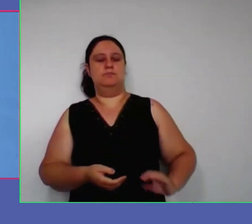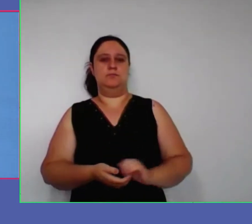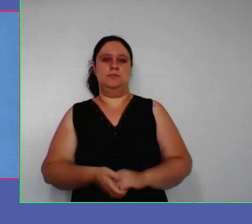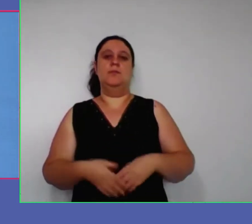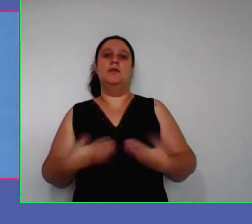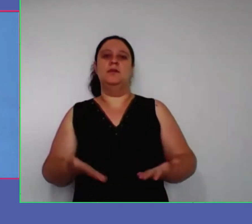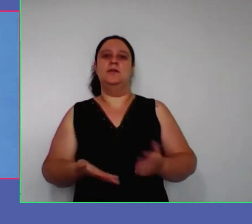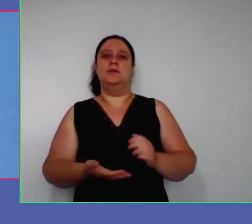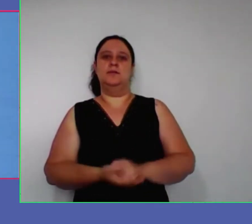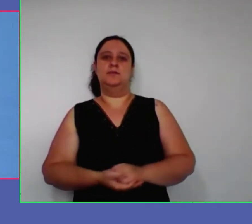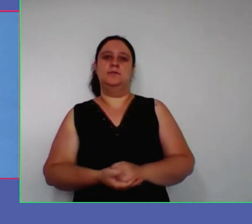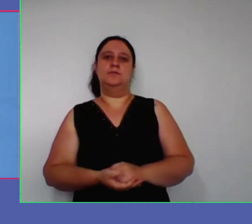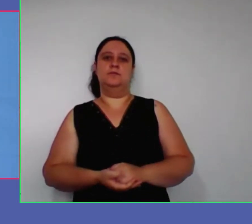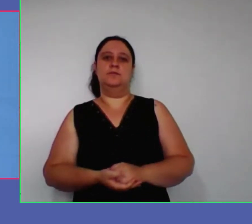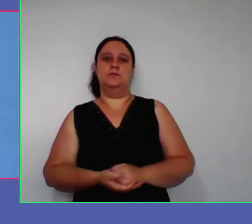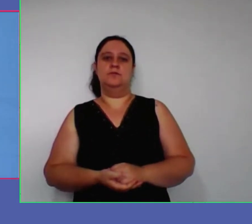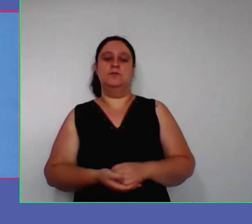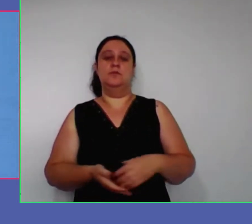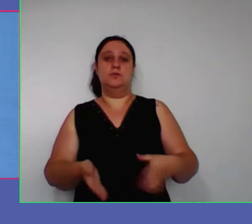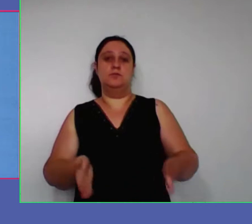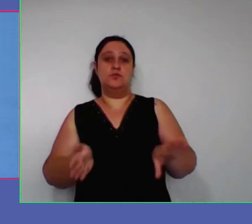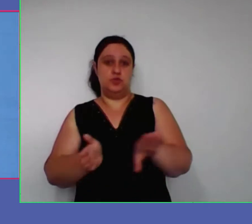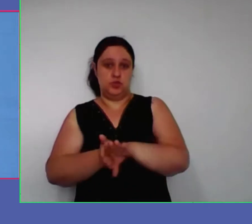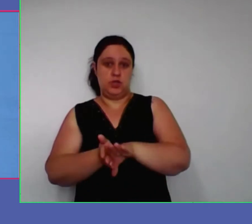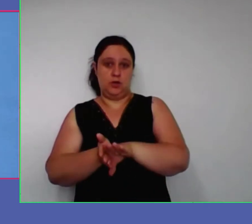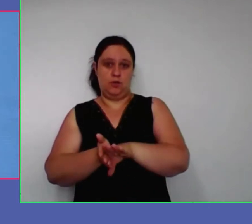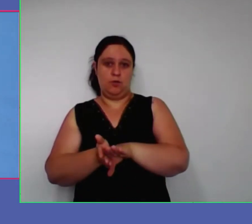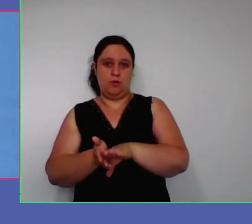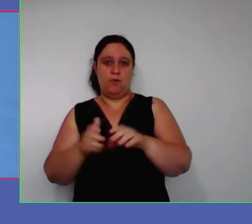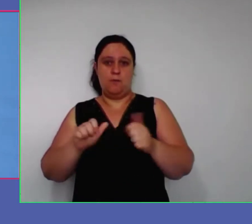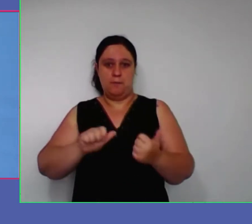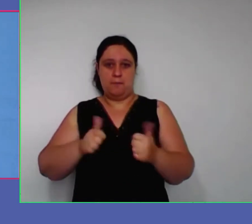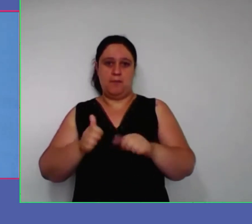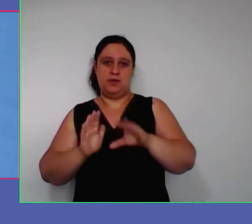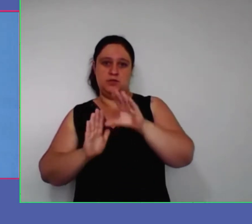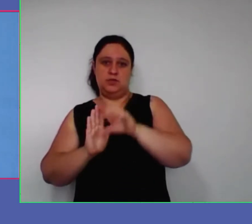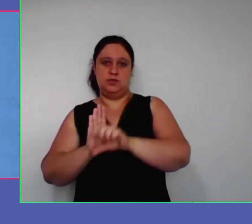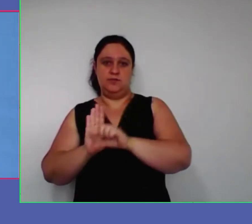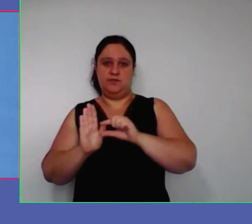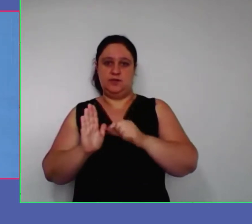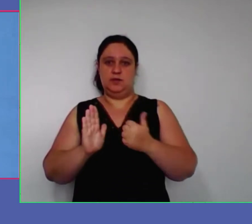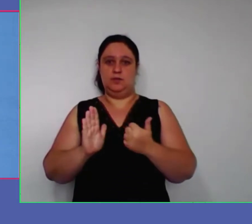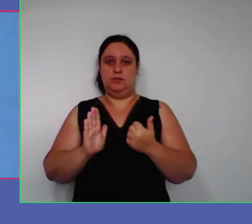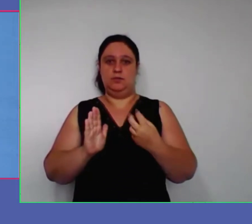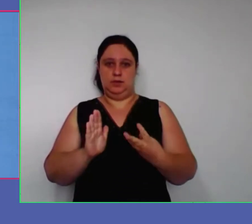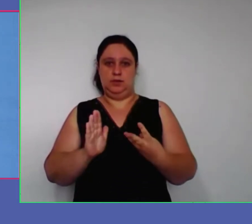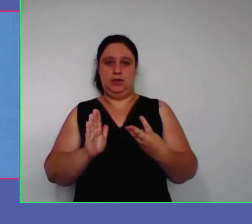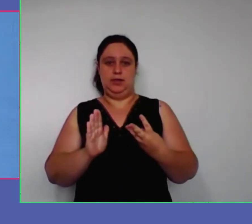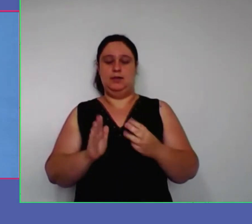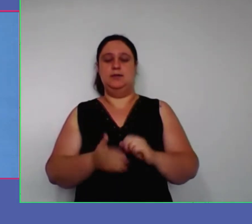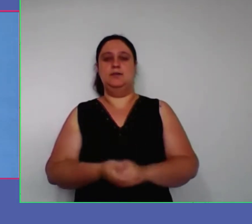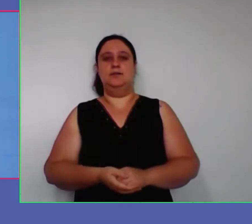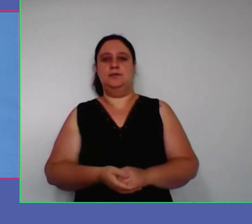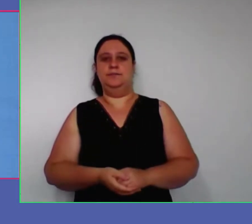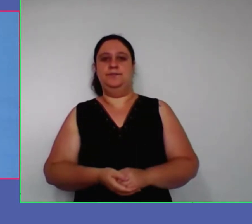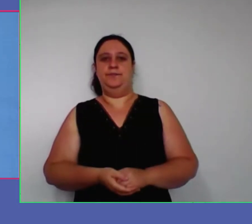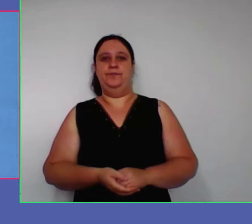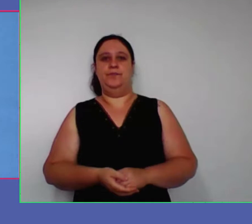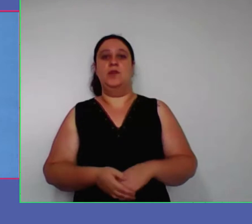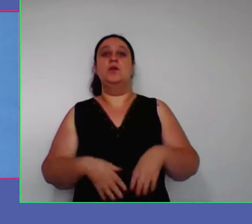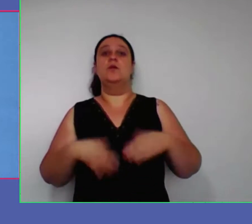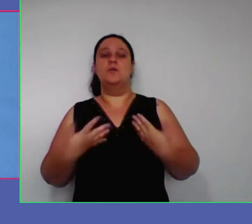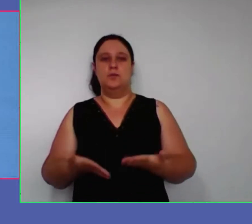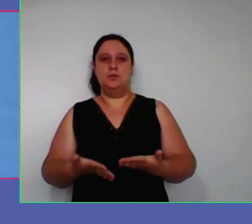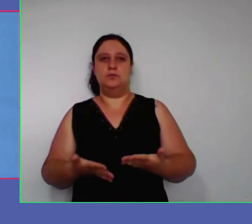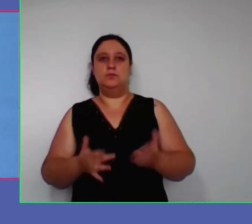no batismo, no versículo 13, por esse tempo, dirigiu-se Jesus da